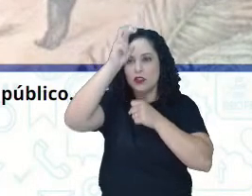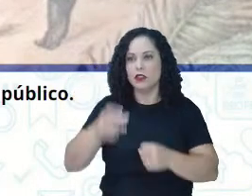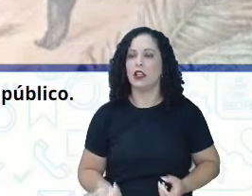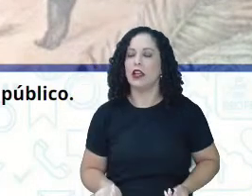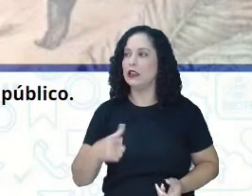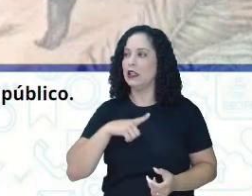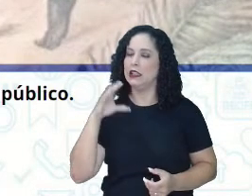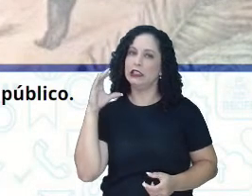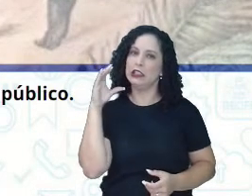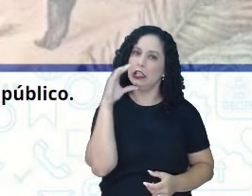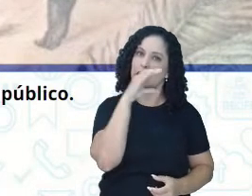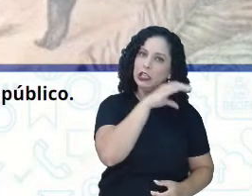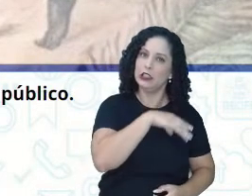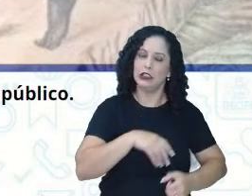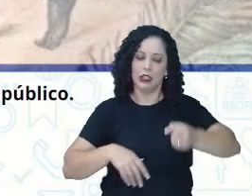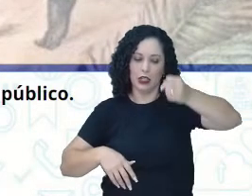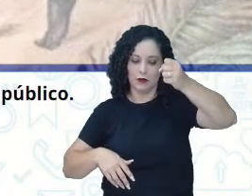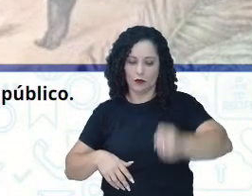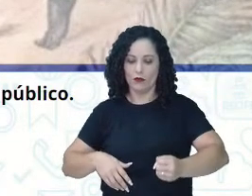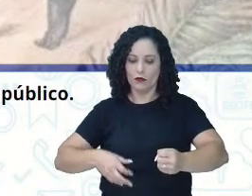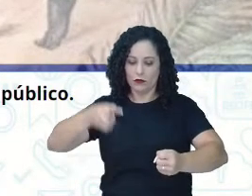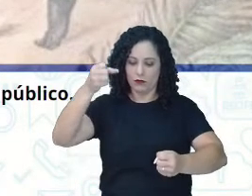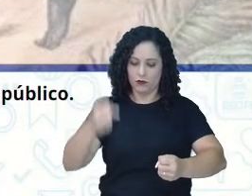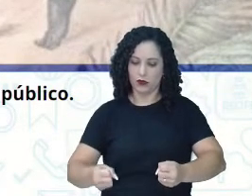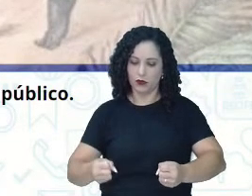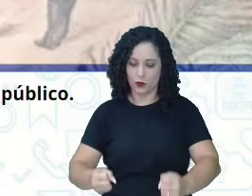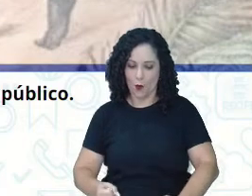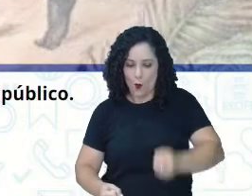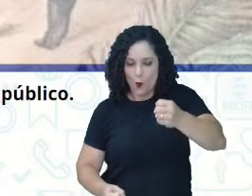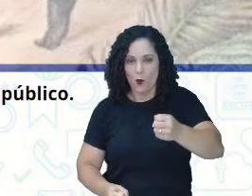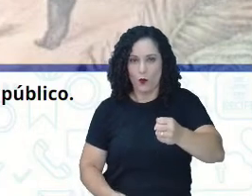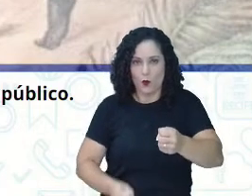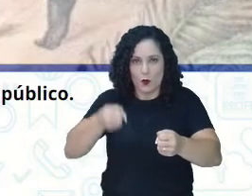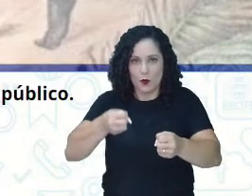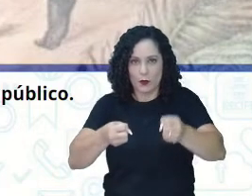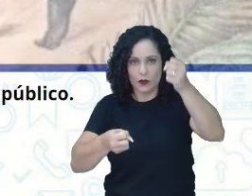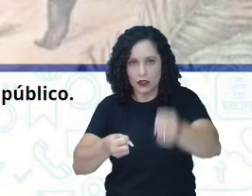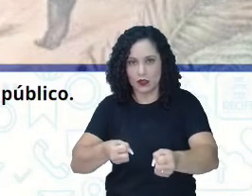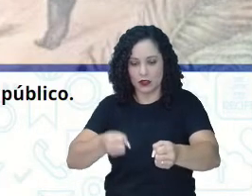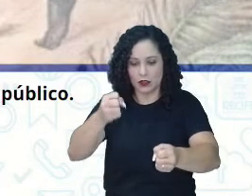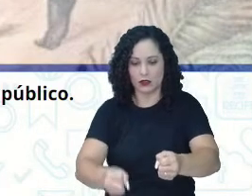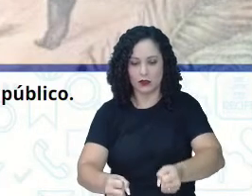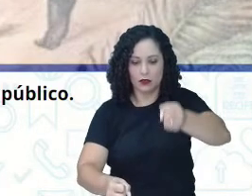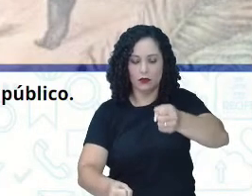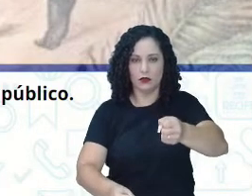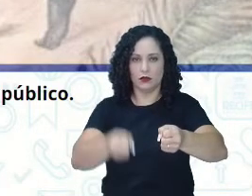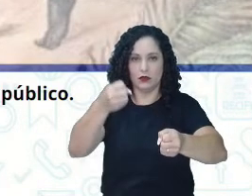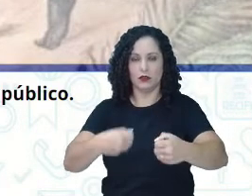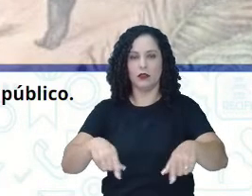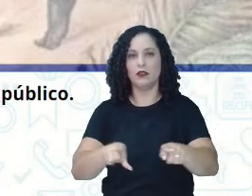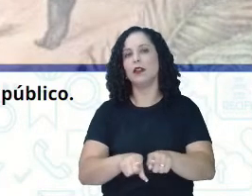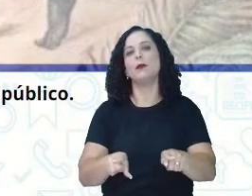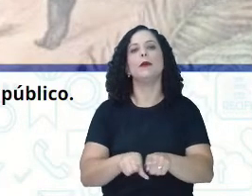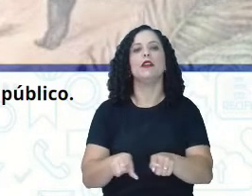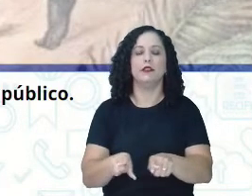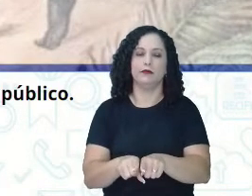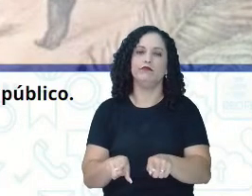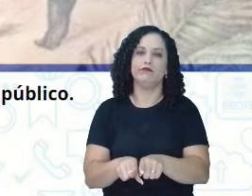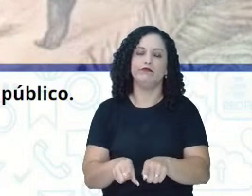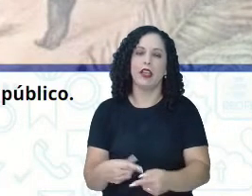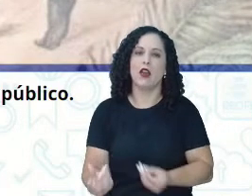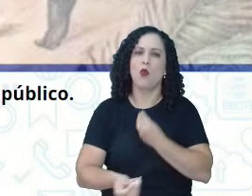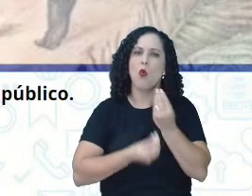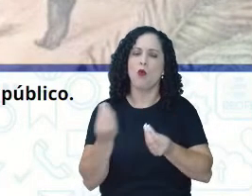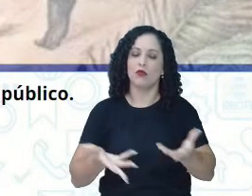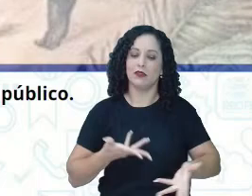uma forma meio de, né, puxar um pouco o sangue, né? E até se fazia sangria, sangrava as pessoas. Acreditava-se que era uma forma